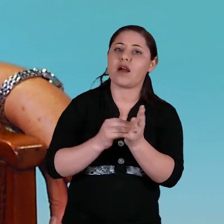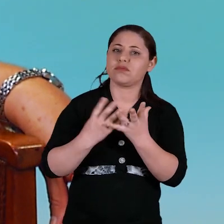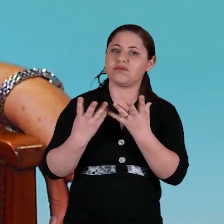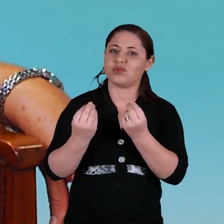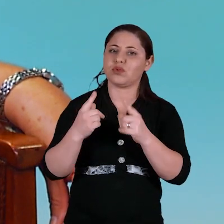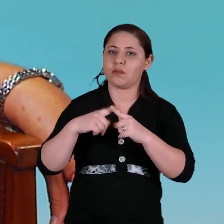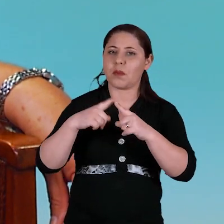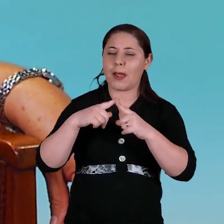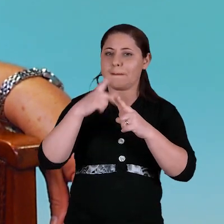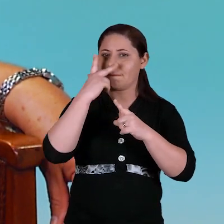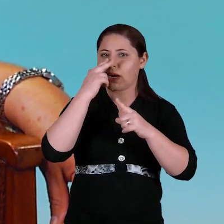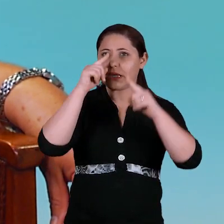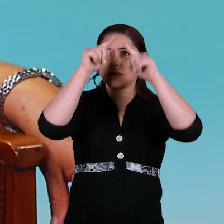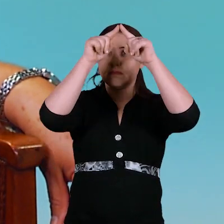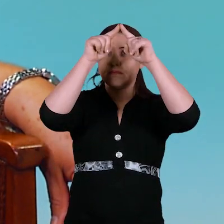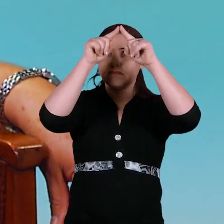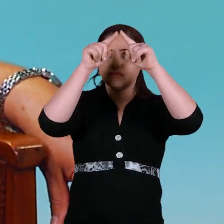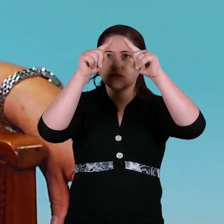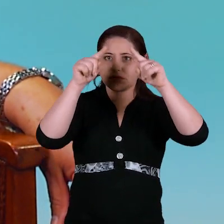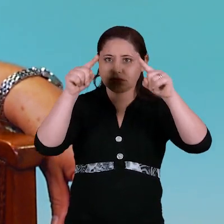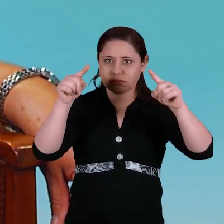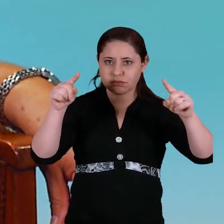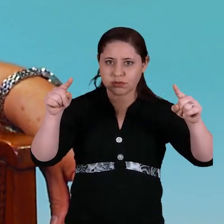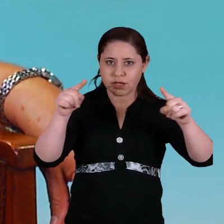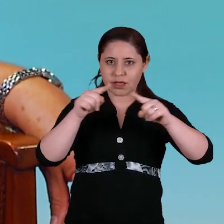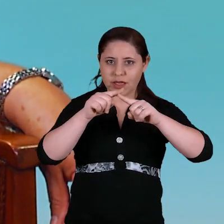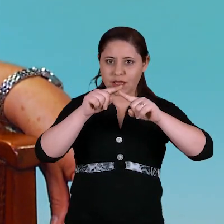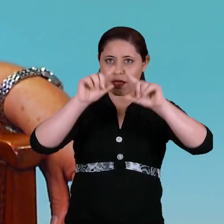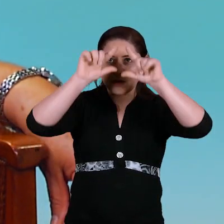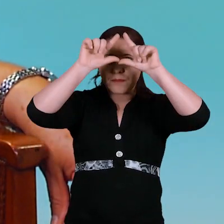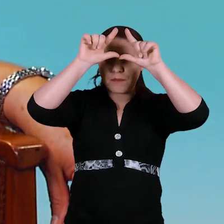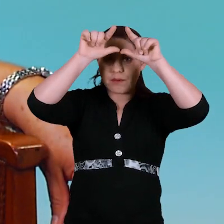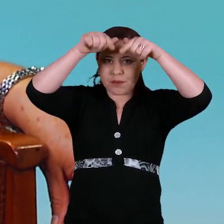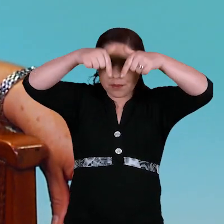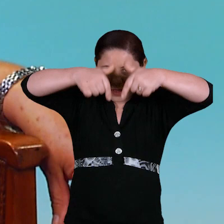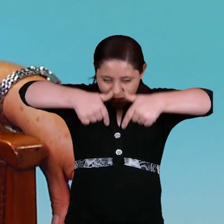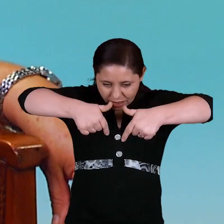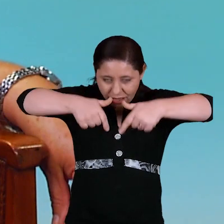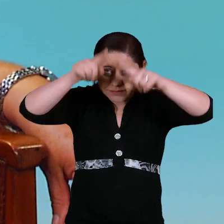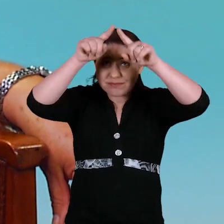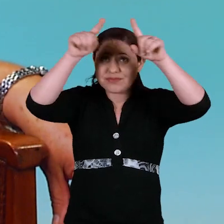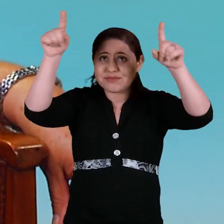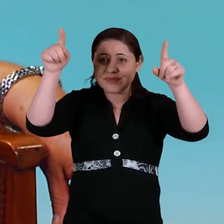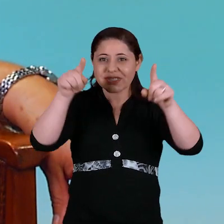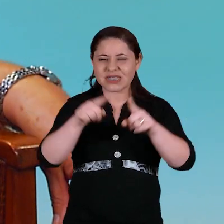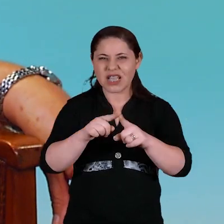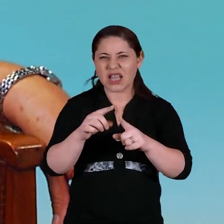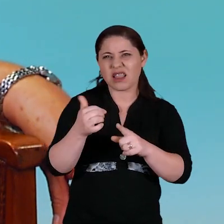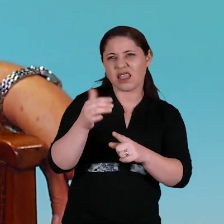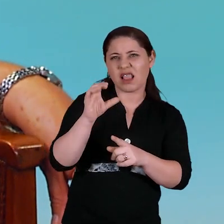porque a pirâmide ela será invertida, né, daqui a uns anos, daqui a